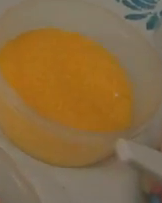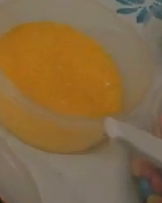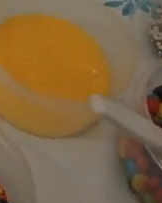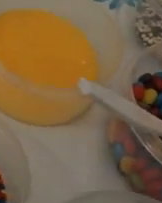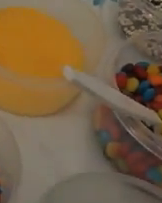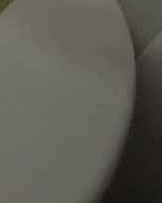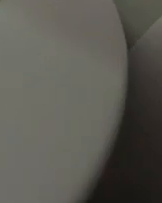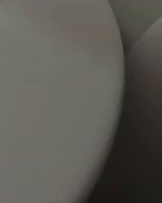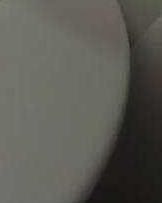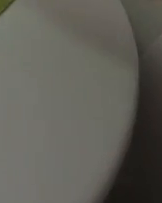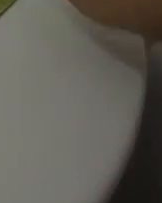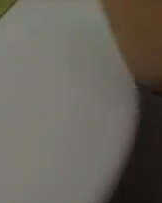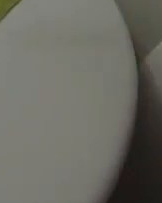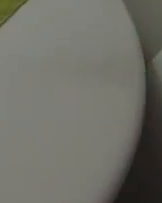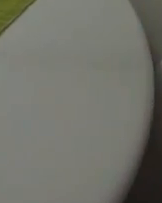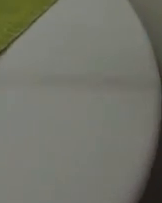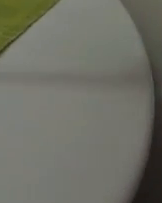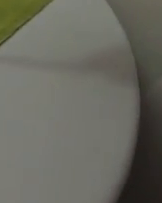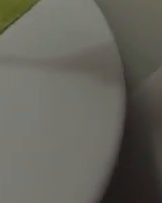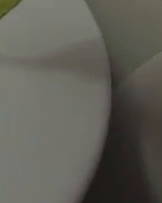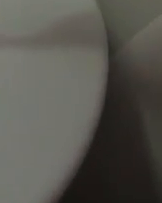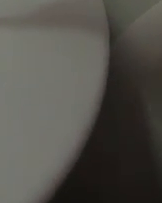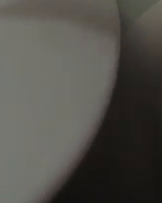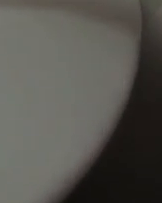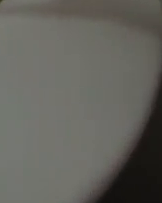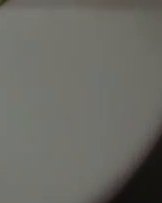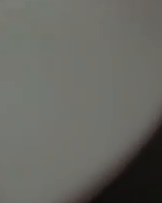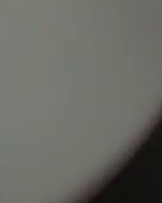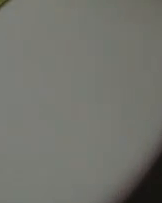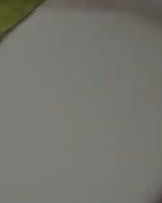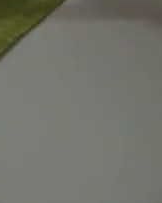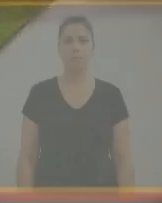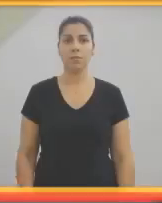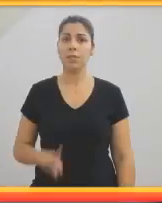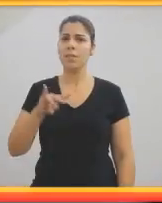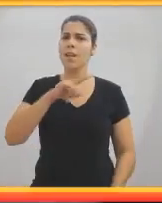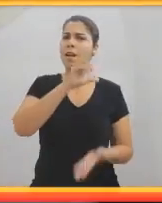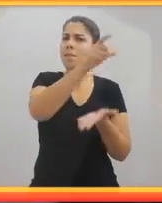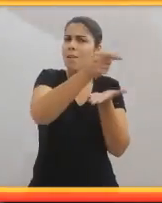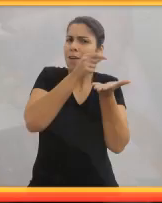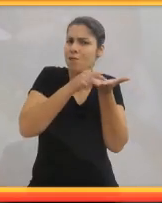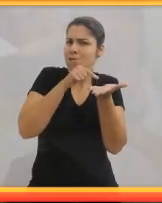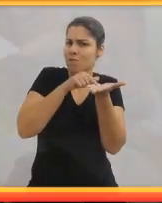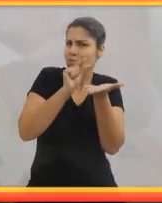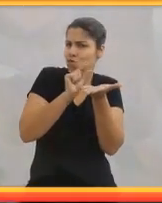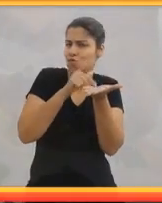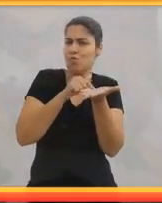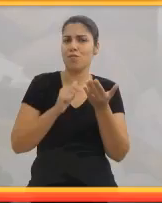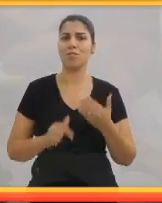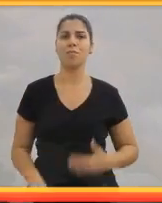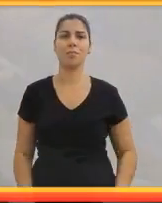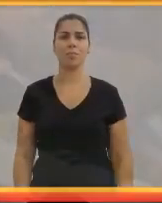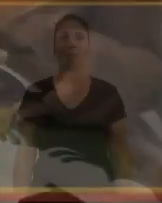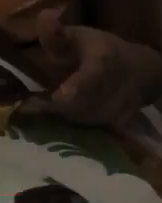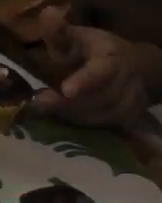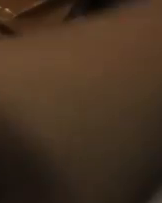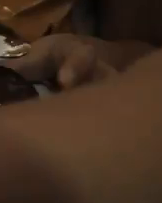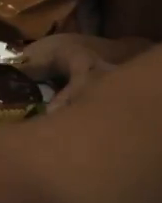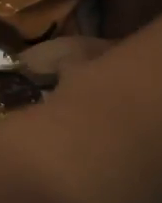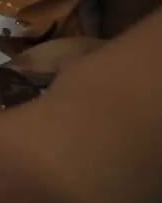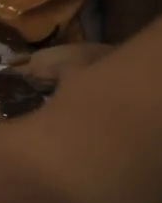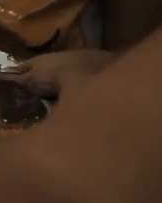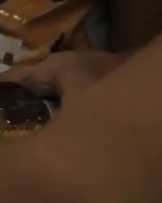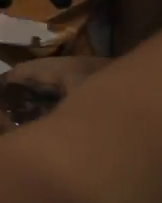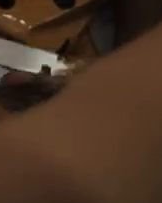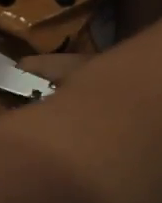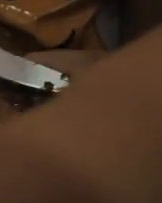brigadeiro! Com uma faca, os alunos passam cobertura de chocolate no cupcake. Vai lá, pega um pouquinho com a mão. E coloca